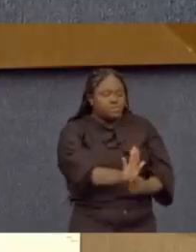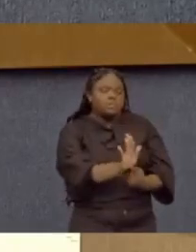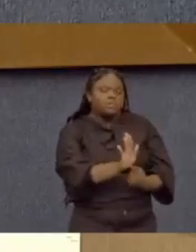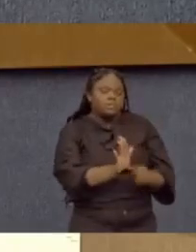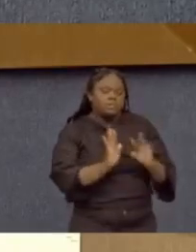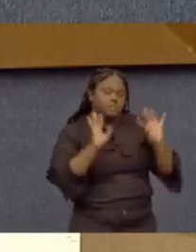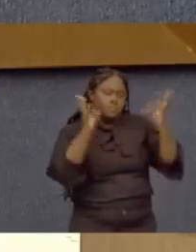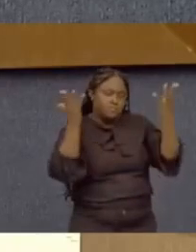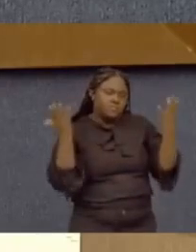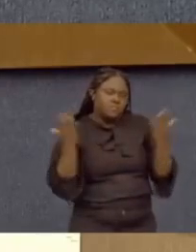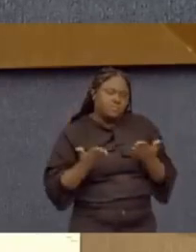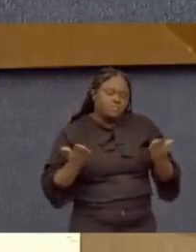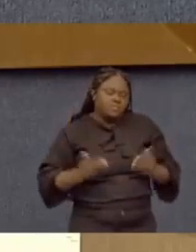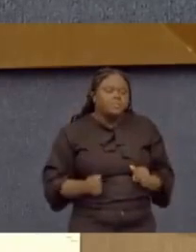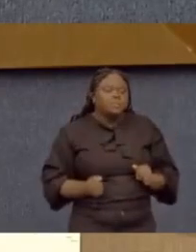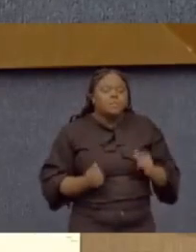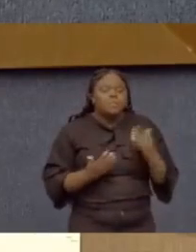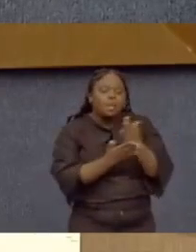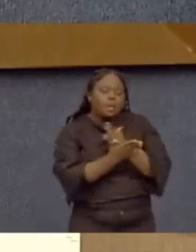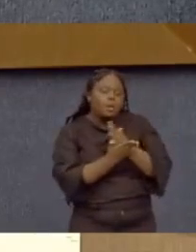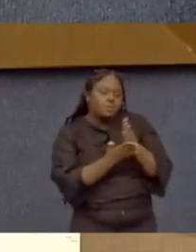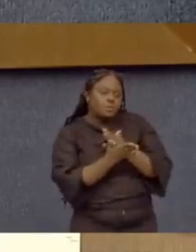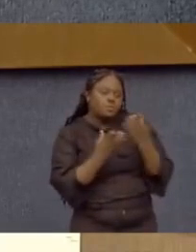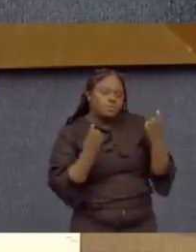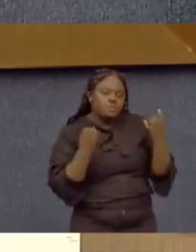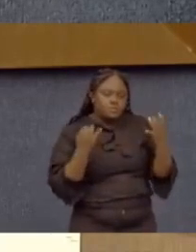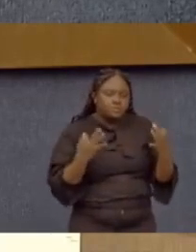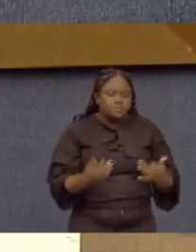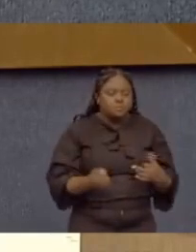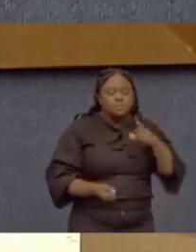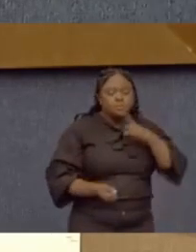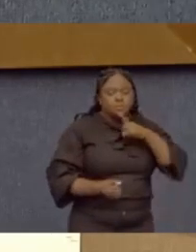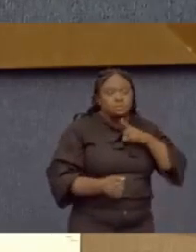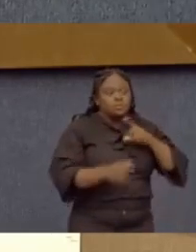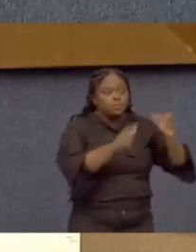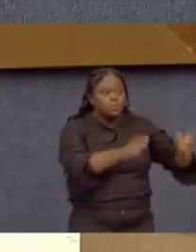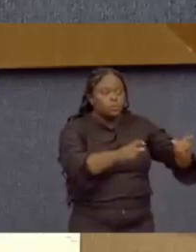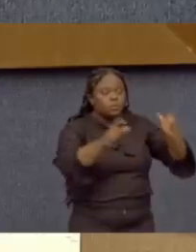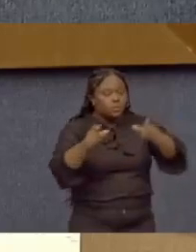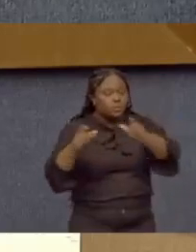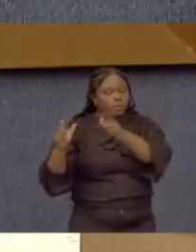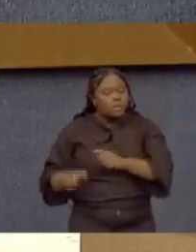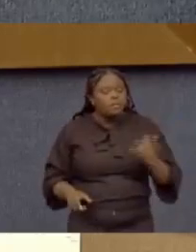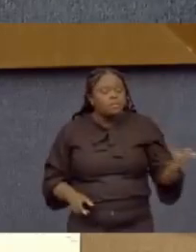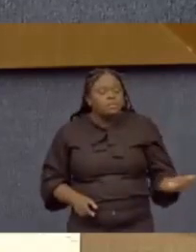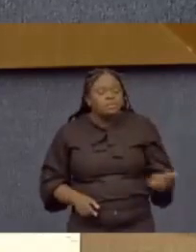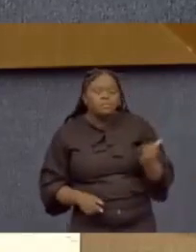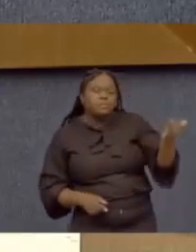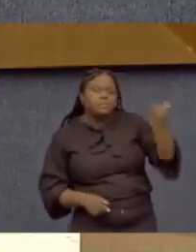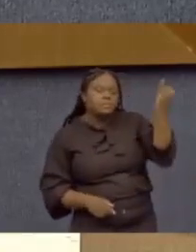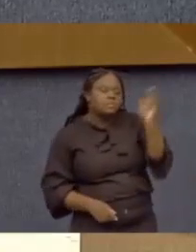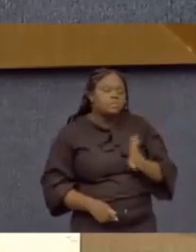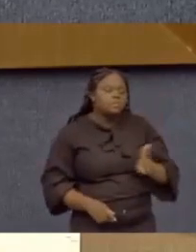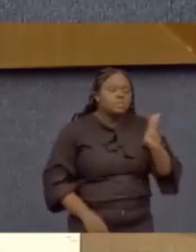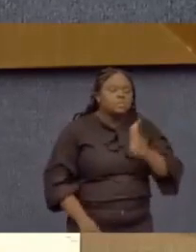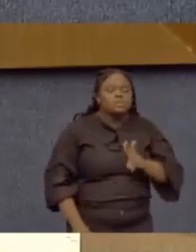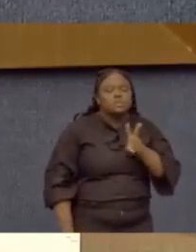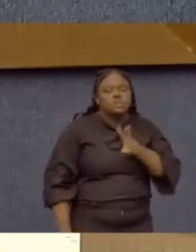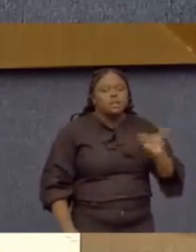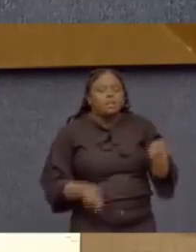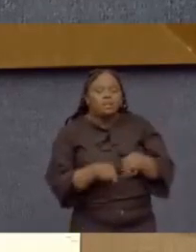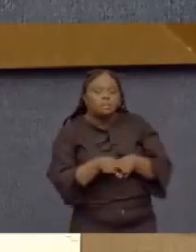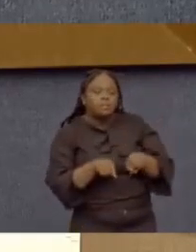isso. Para citar algumas, nós temos a recuperação de espaços importantes que serão utilizados para o bem da